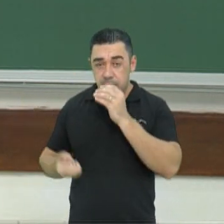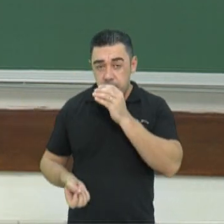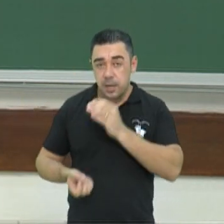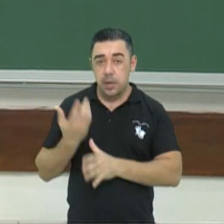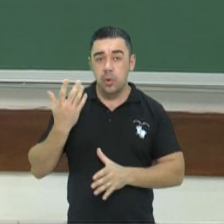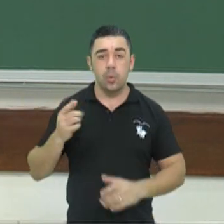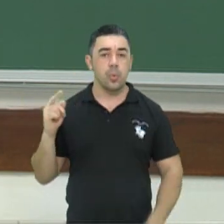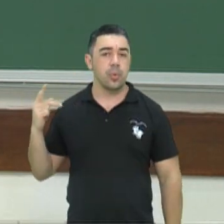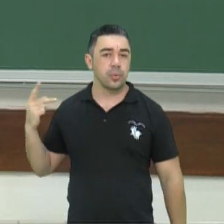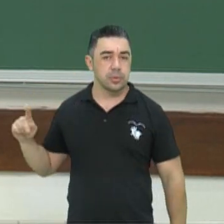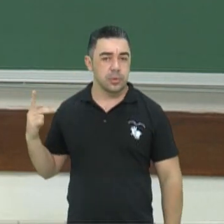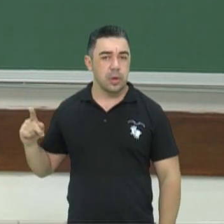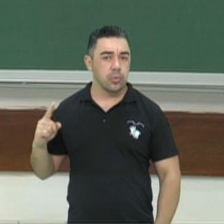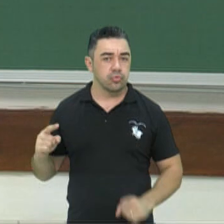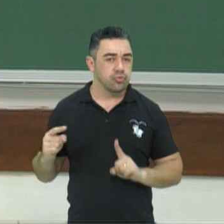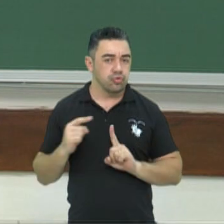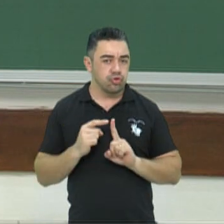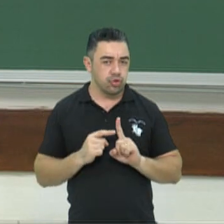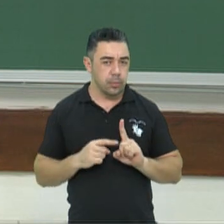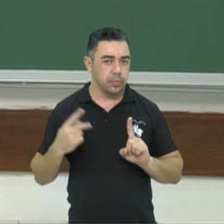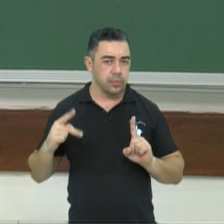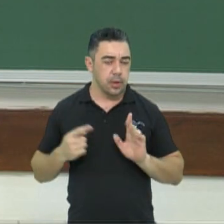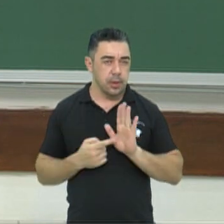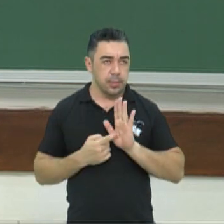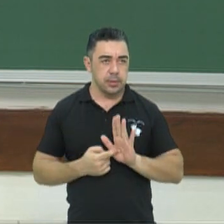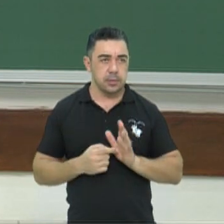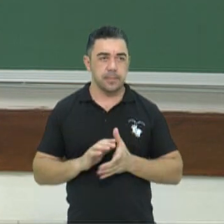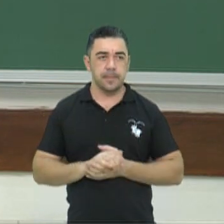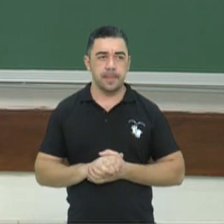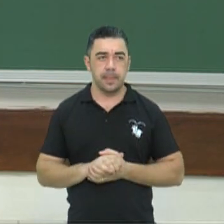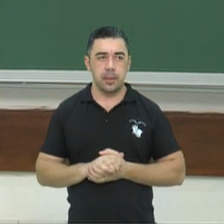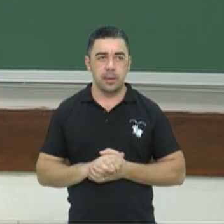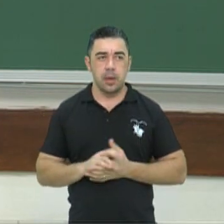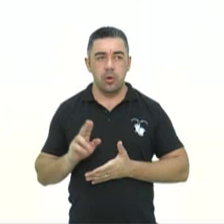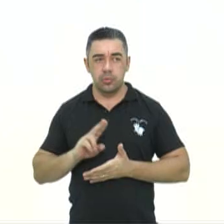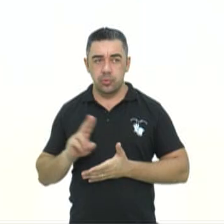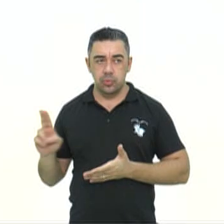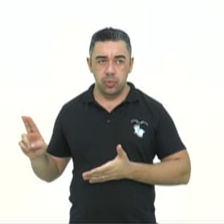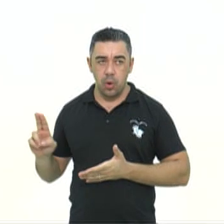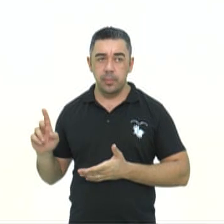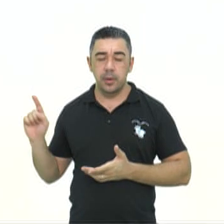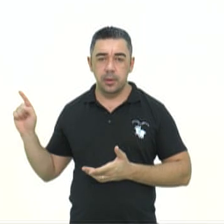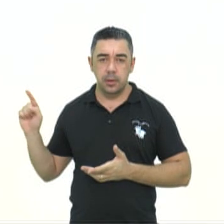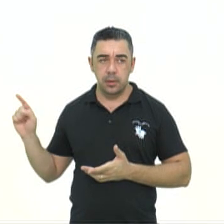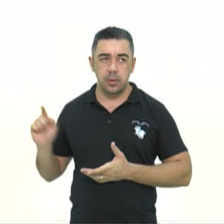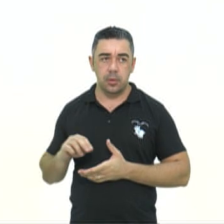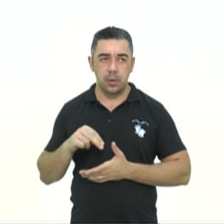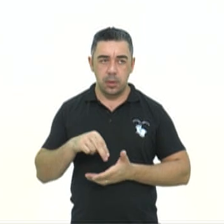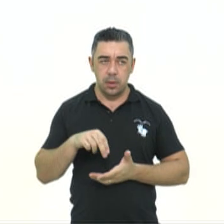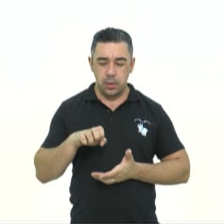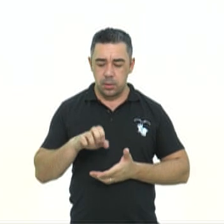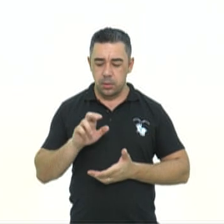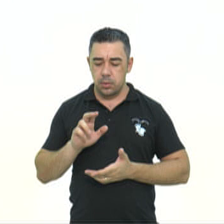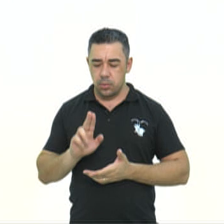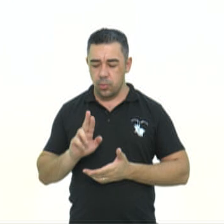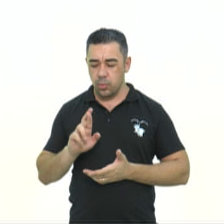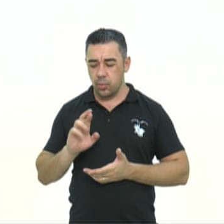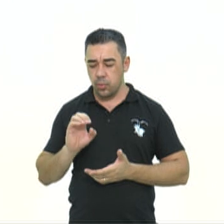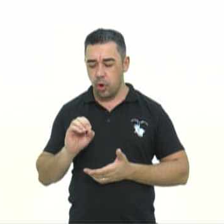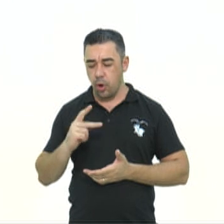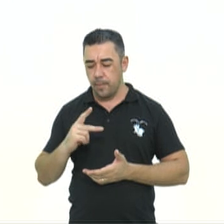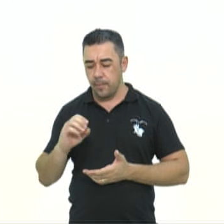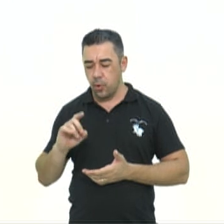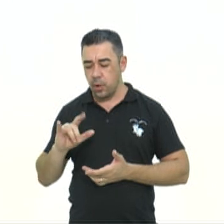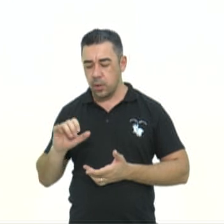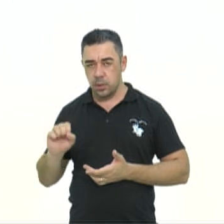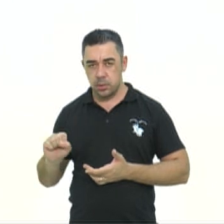criasse um tipo de apresentação. Ele deu o nome dessa apresentação de Neurópolis, tá? O show